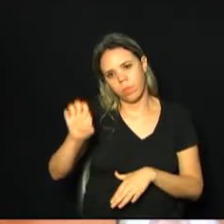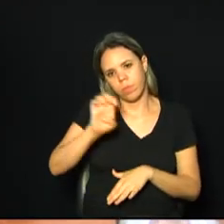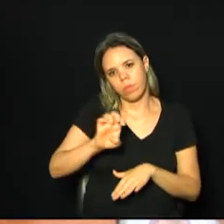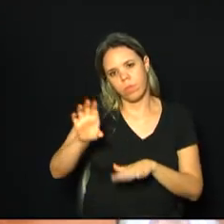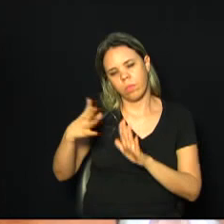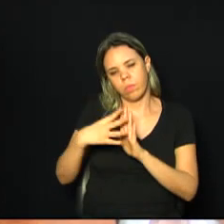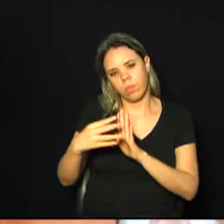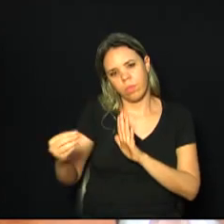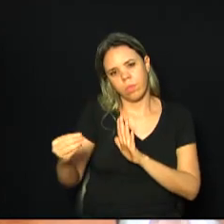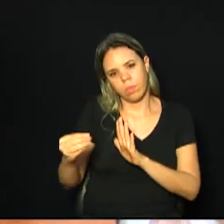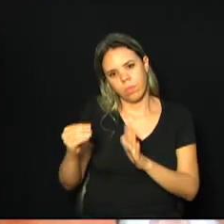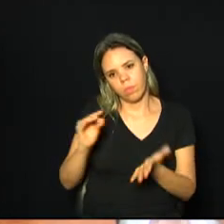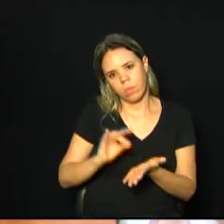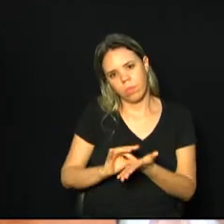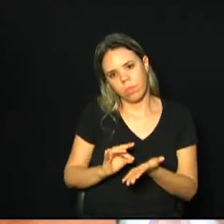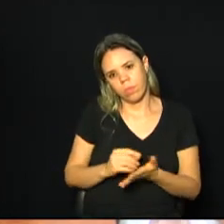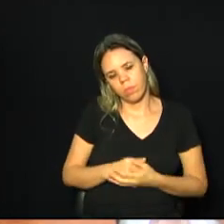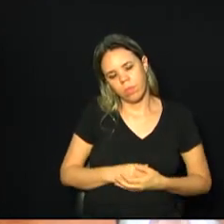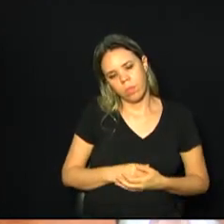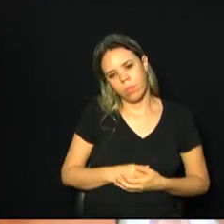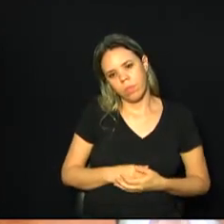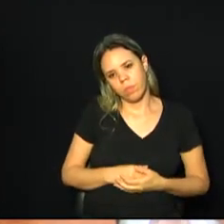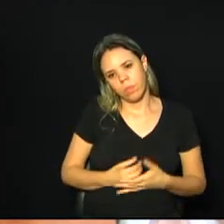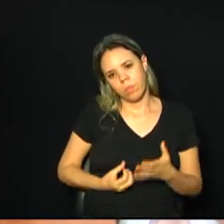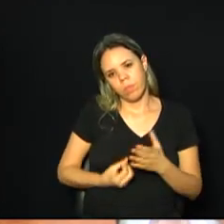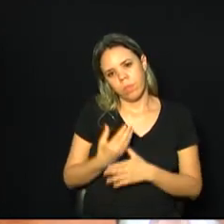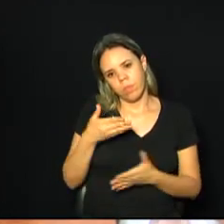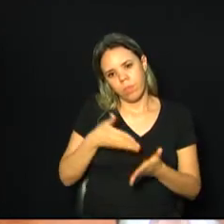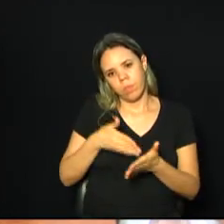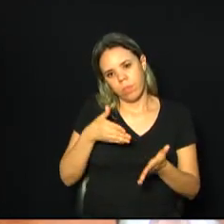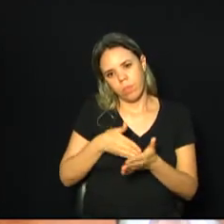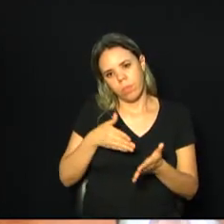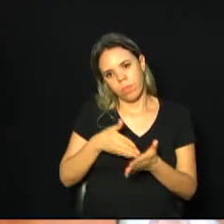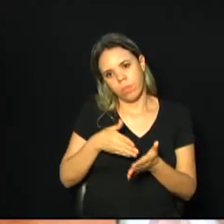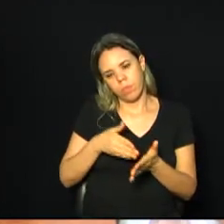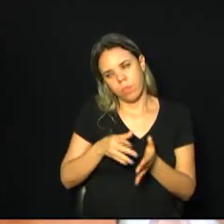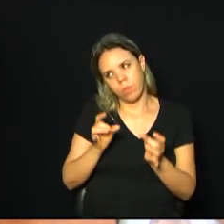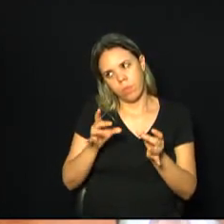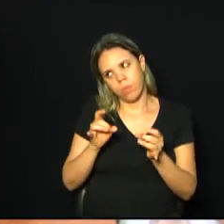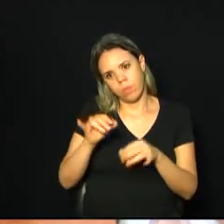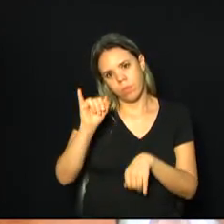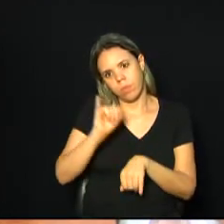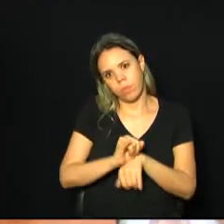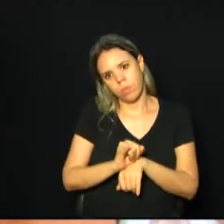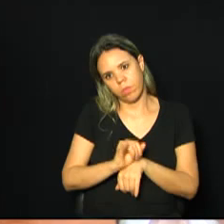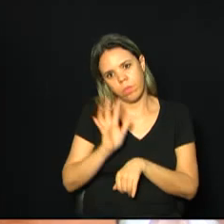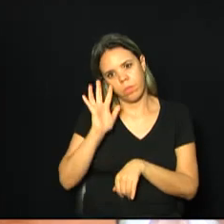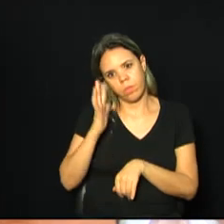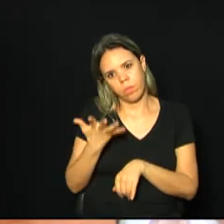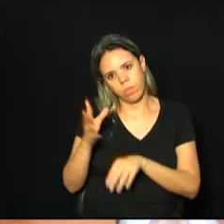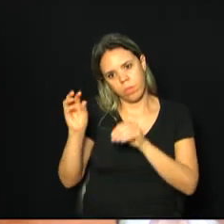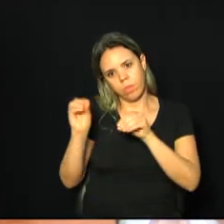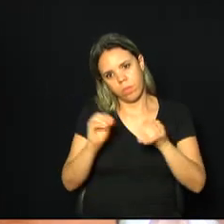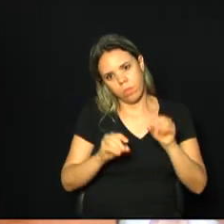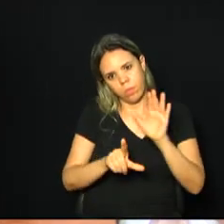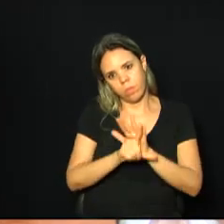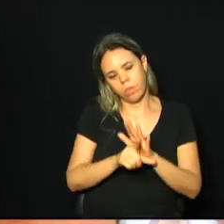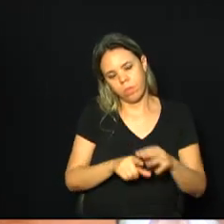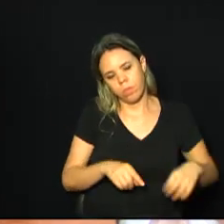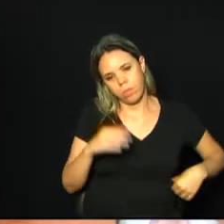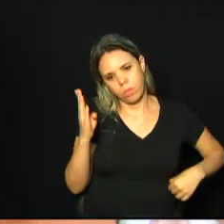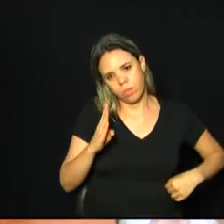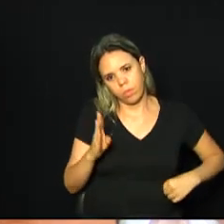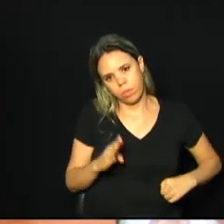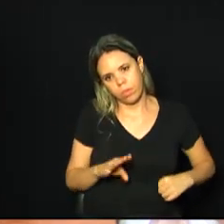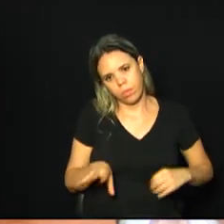a grande realidade, onde se criou barreiras de importação e exportações, então resolveu-se trazer essa lei e implantar no